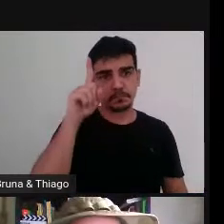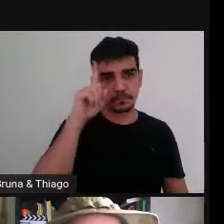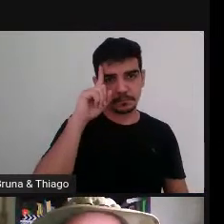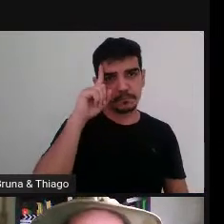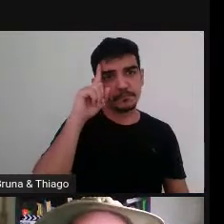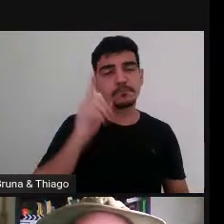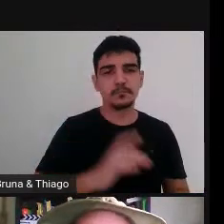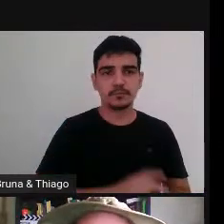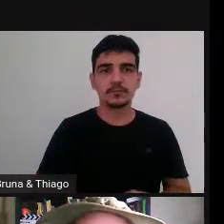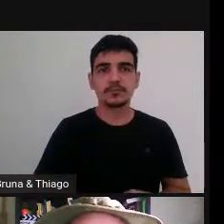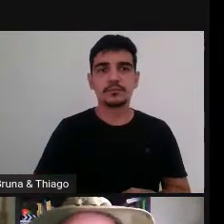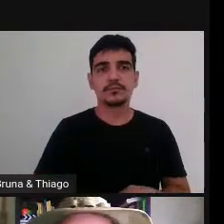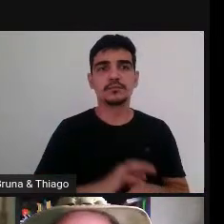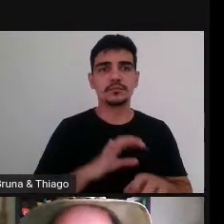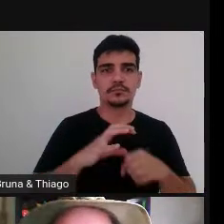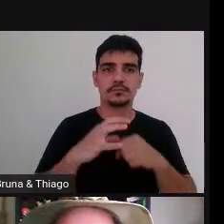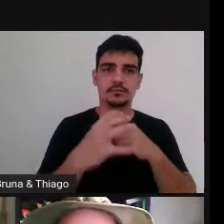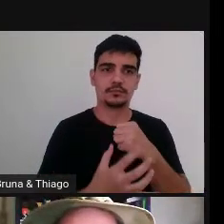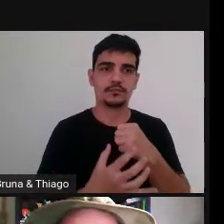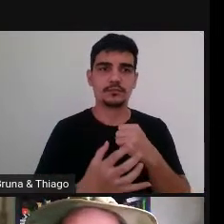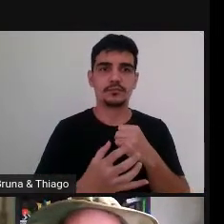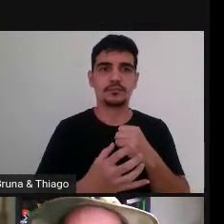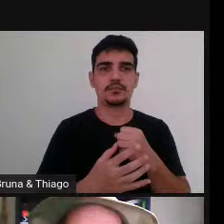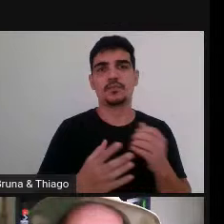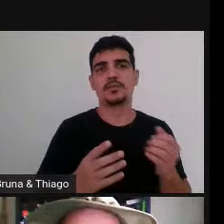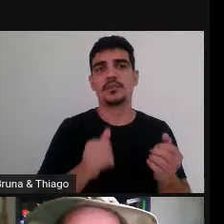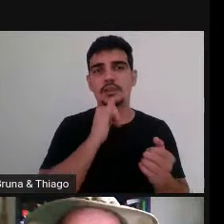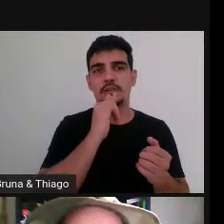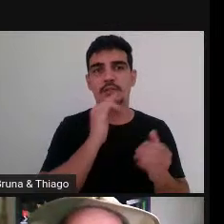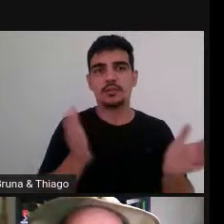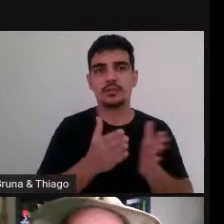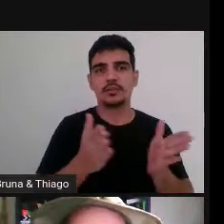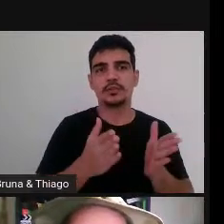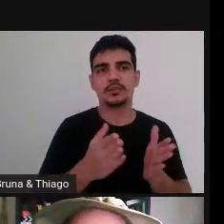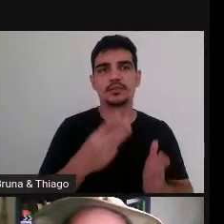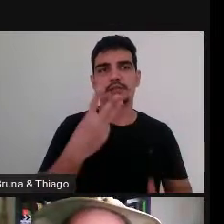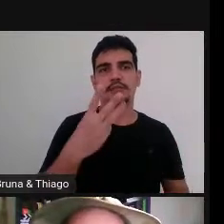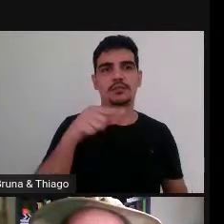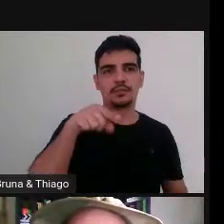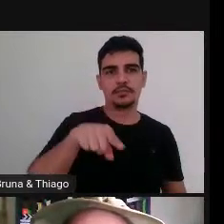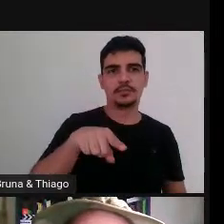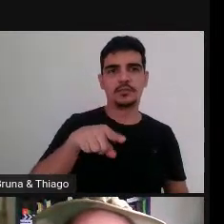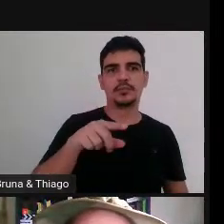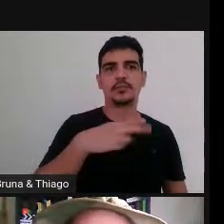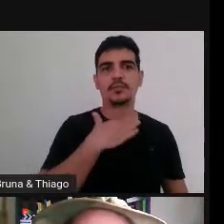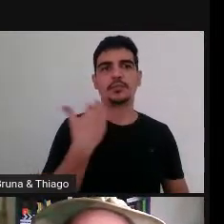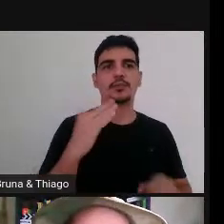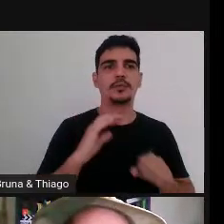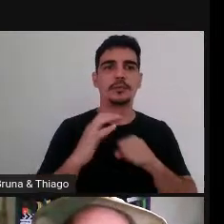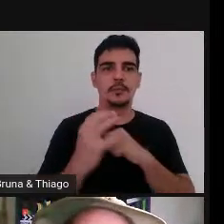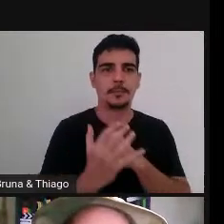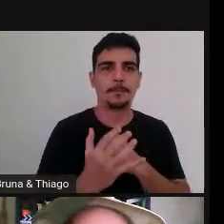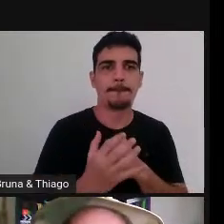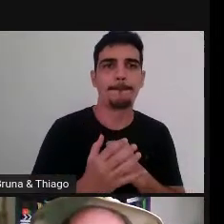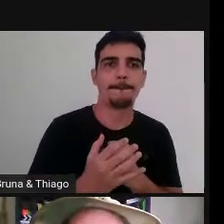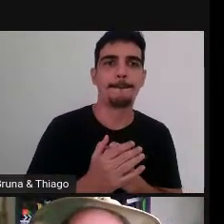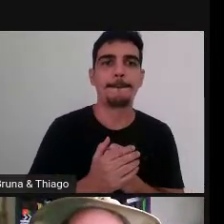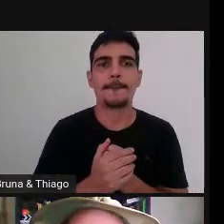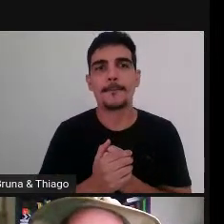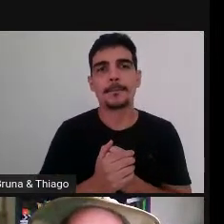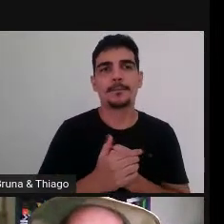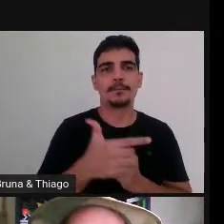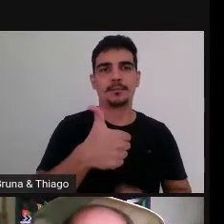agravos, o próprio Covid, a gente está vendo, né, que só hoje morreu mais de 3 mil pessoas, ou ontem, né? São muitos casos. Isso seria 10 vezes